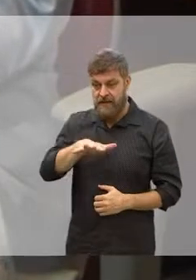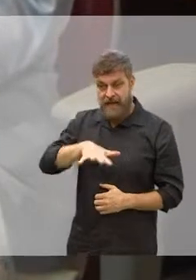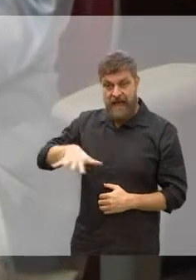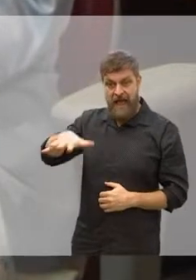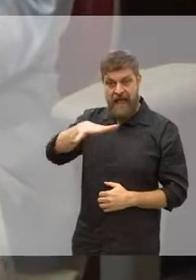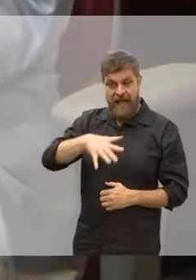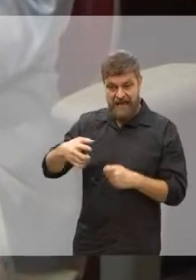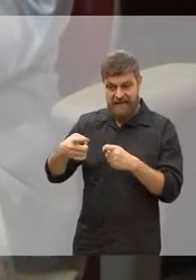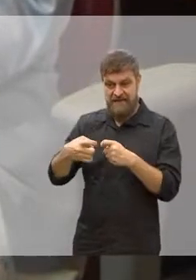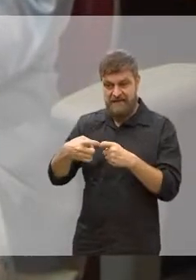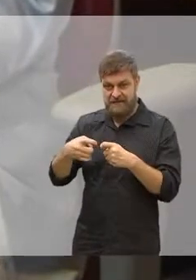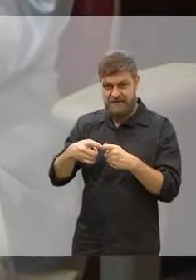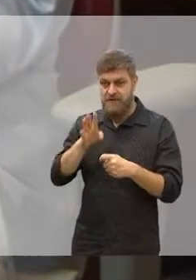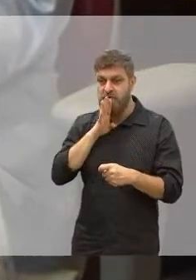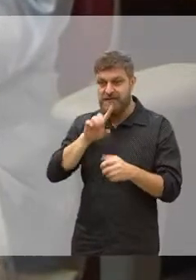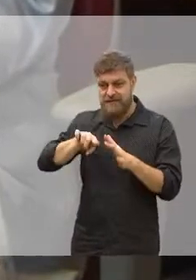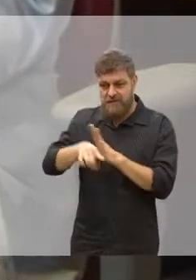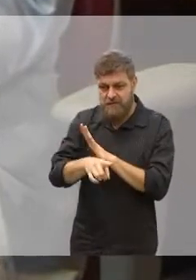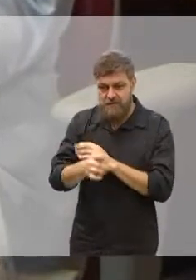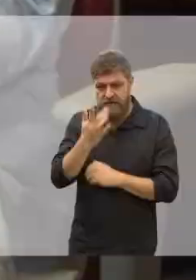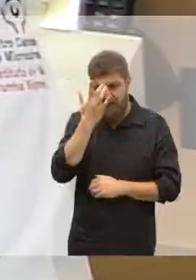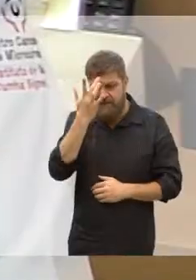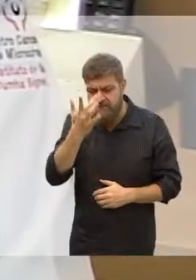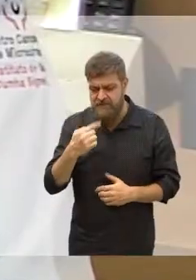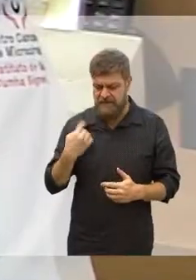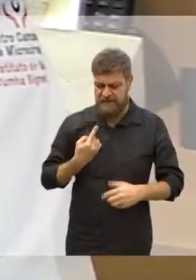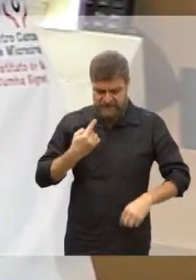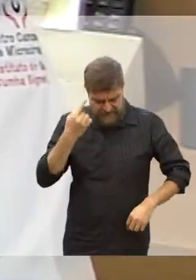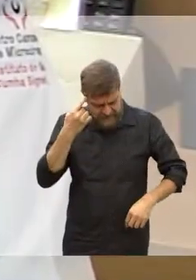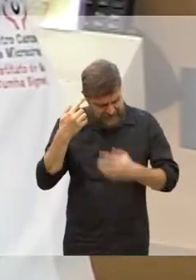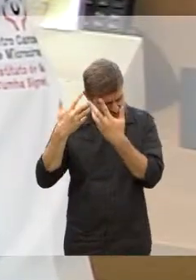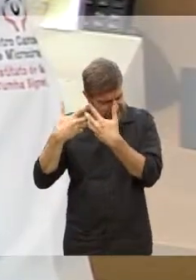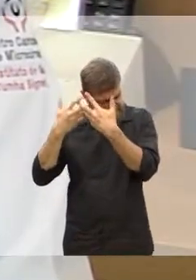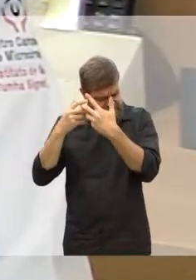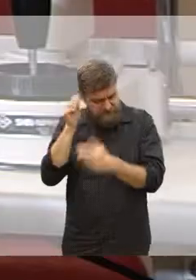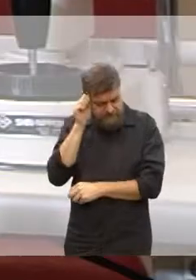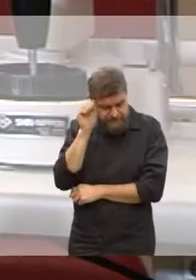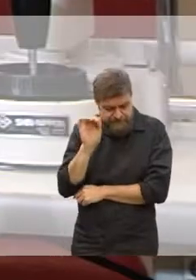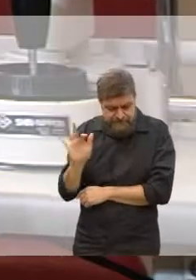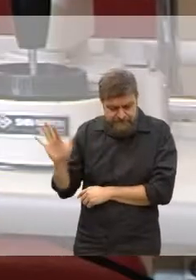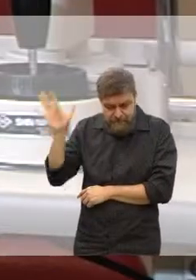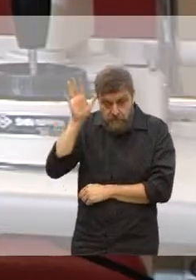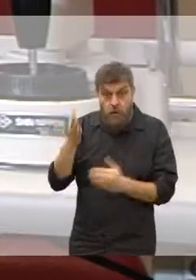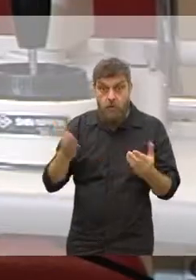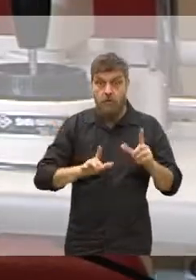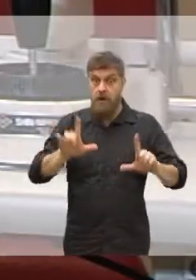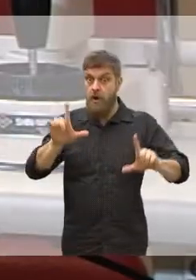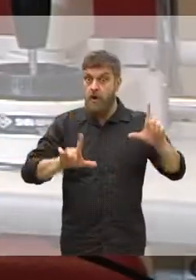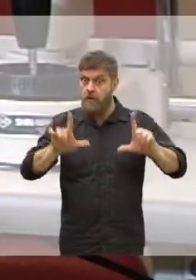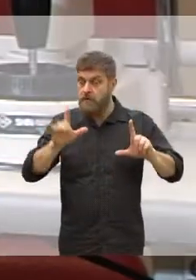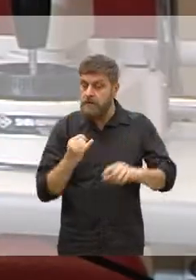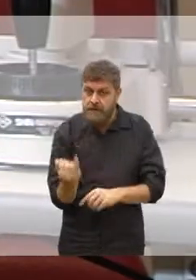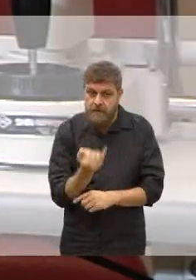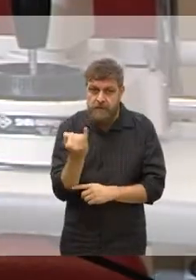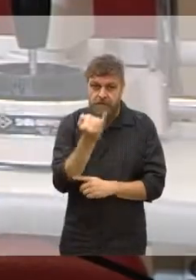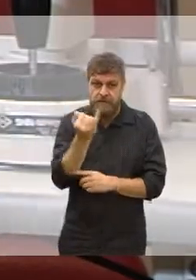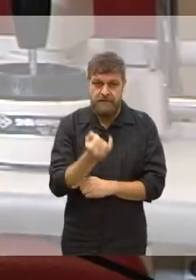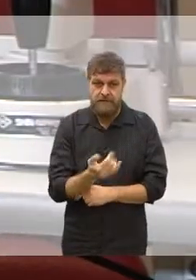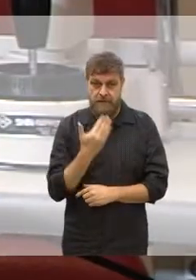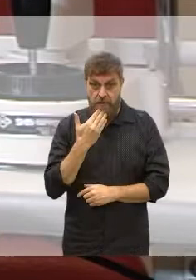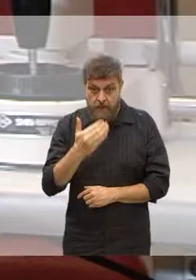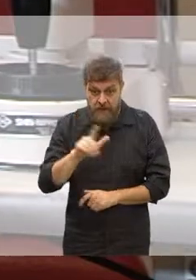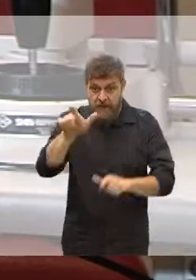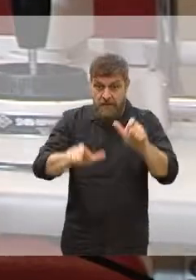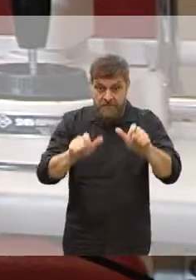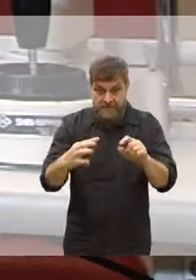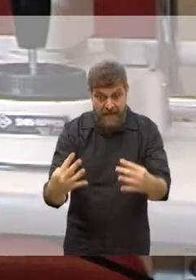especialidade fica fácil a gente imaginar, doutora, o quanto vai ser importante hoje esse programa e por isso que eu convido você a